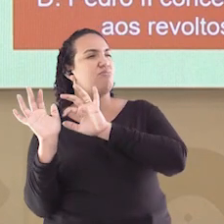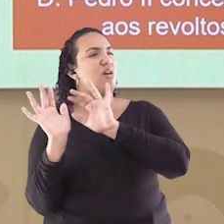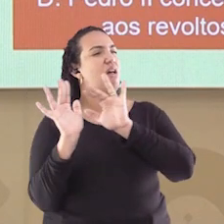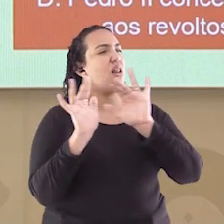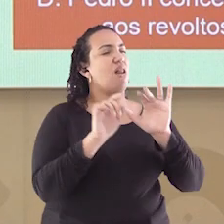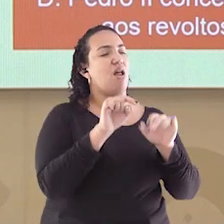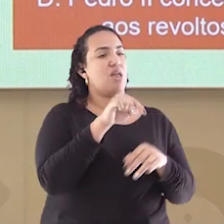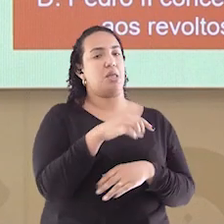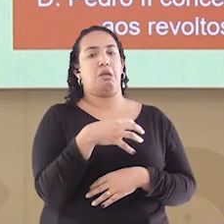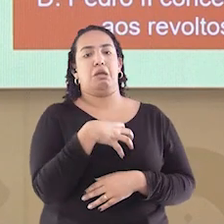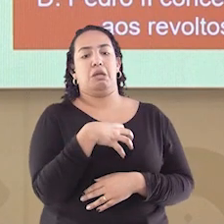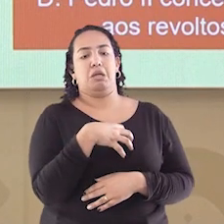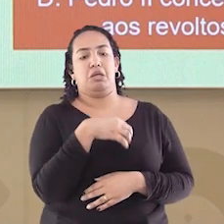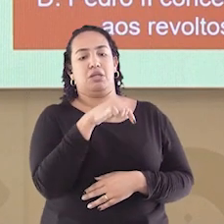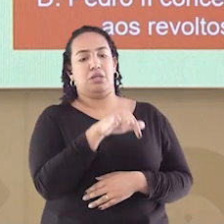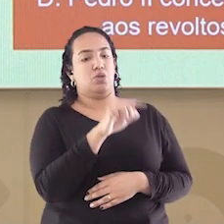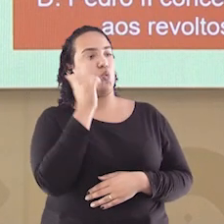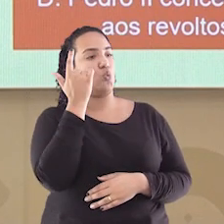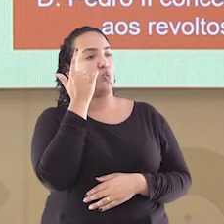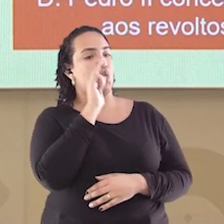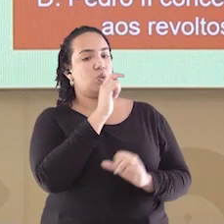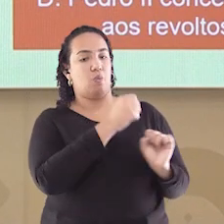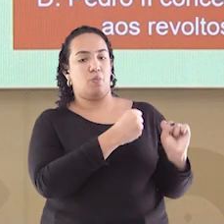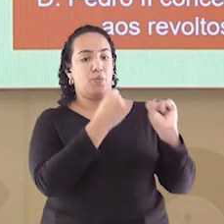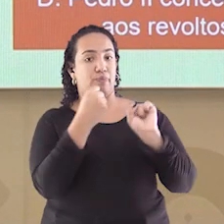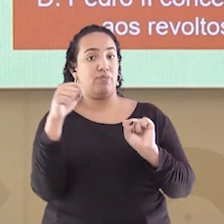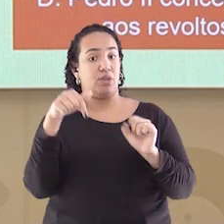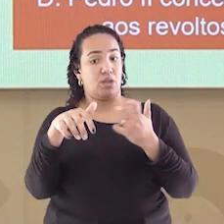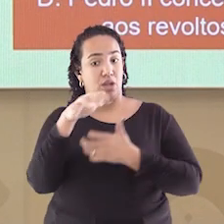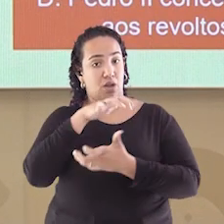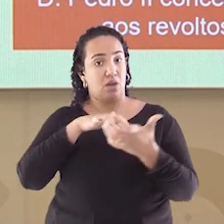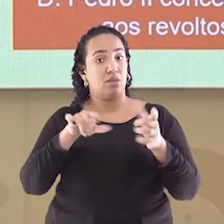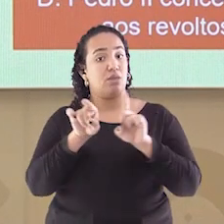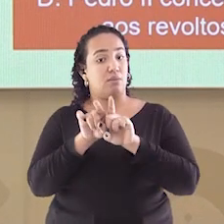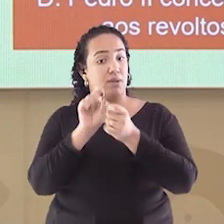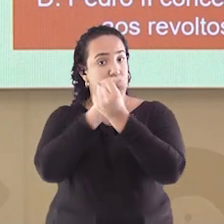da província. A revolta contou com a participação de escravos, apesar de